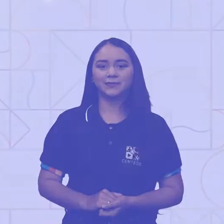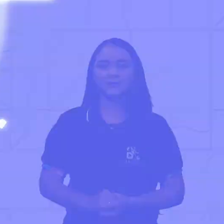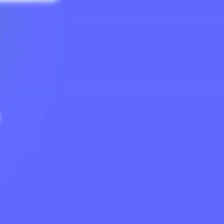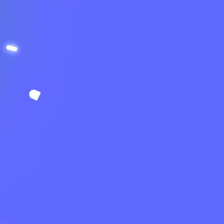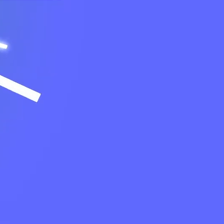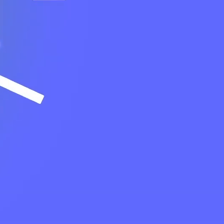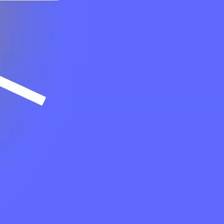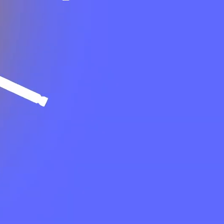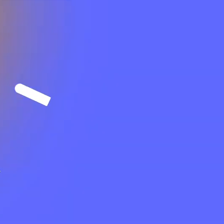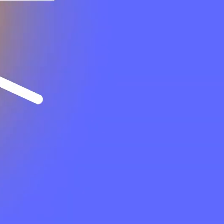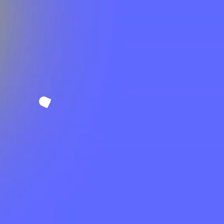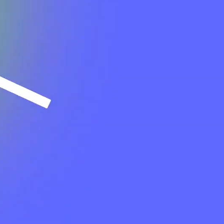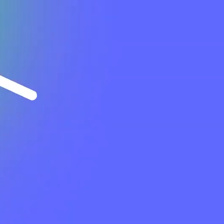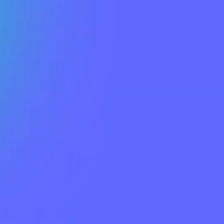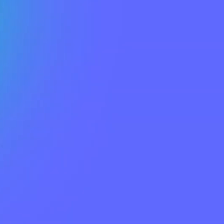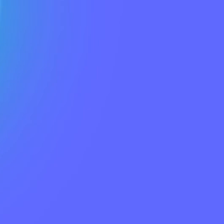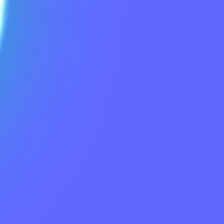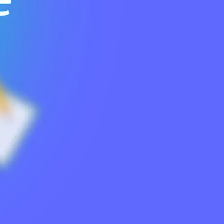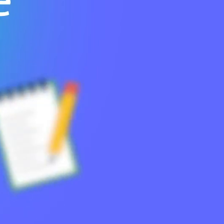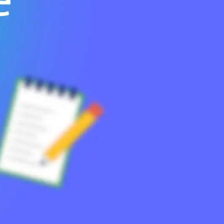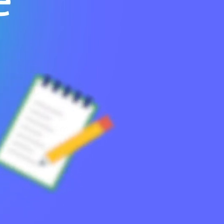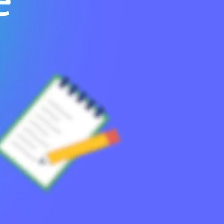lá?